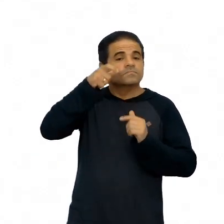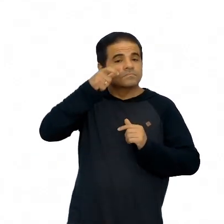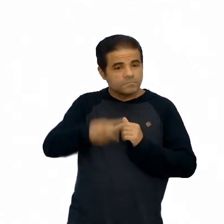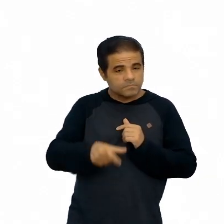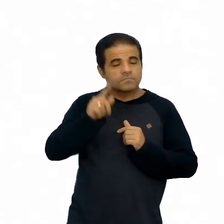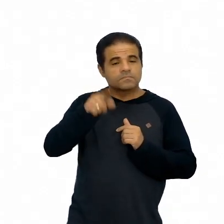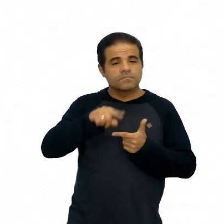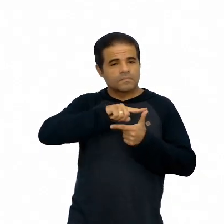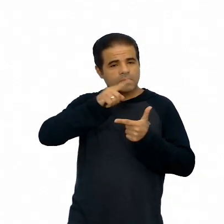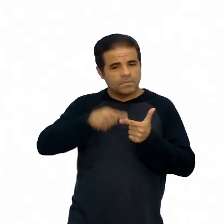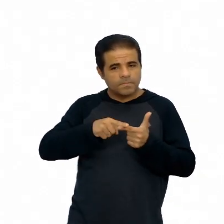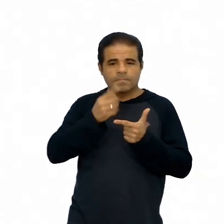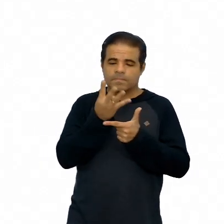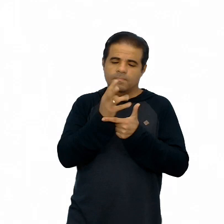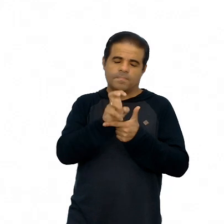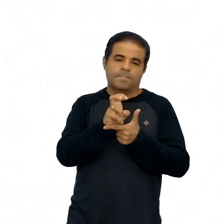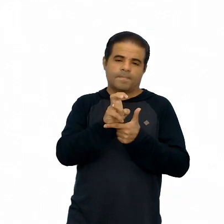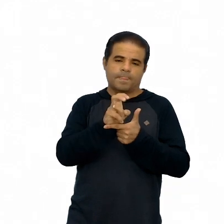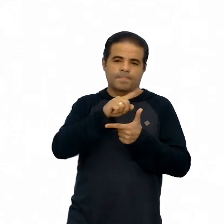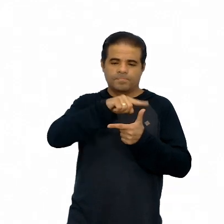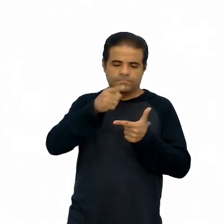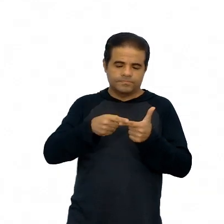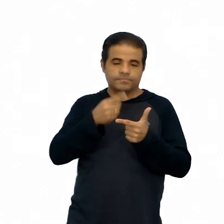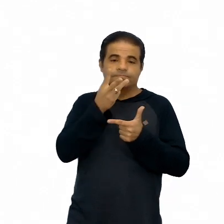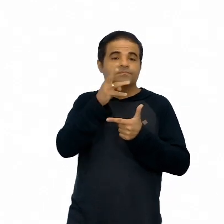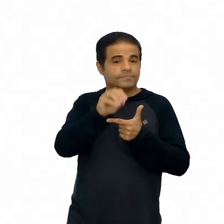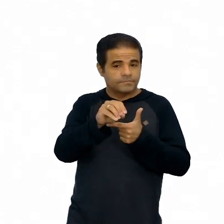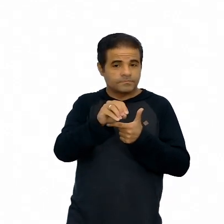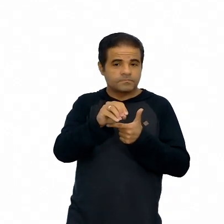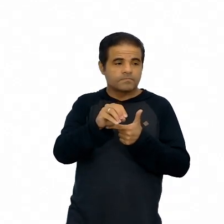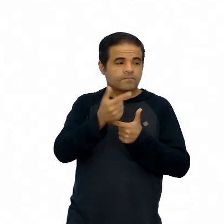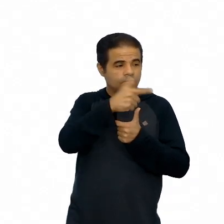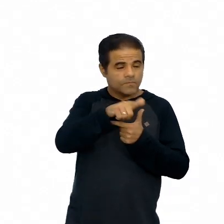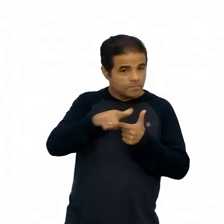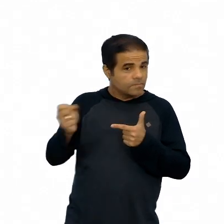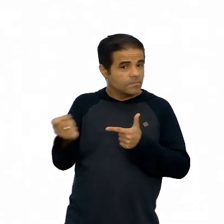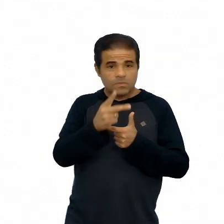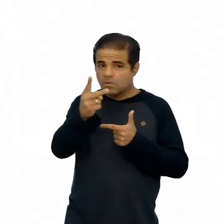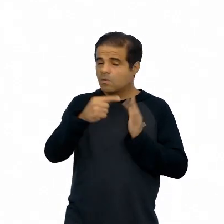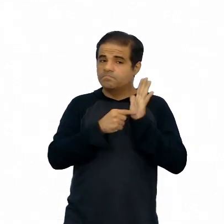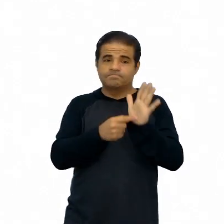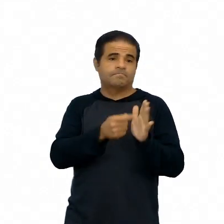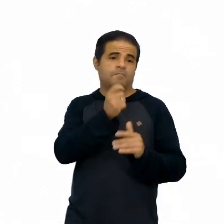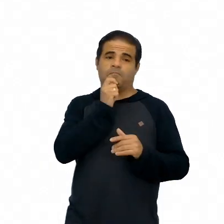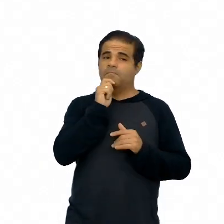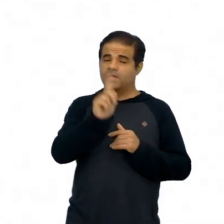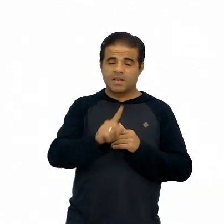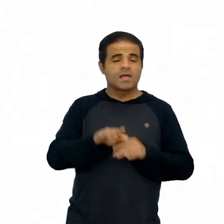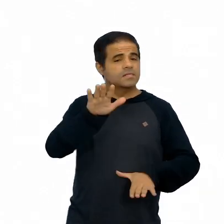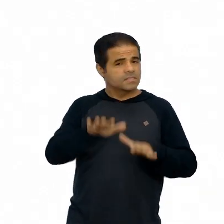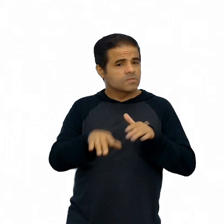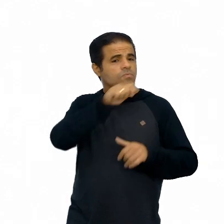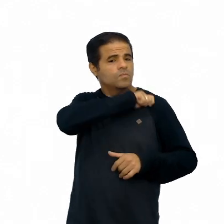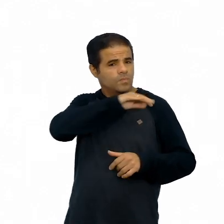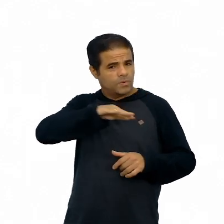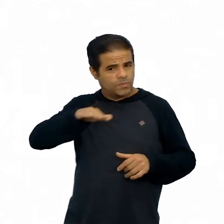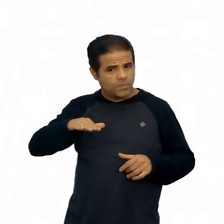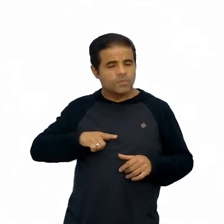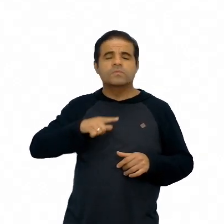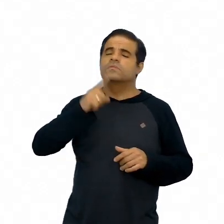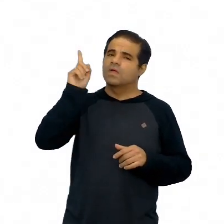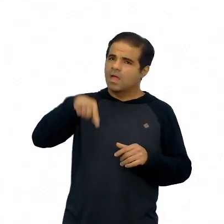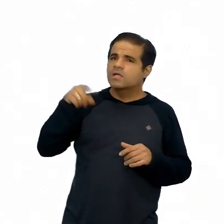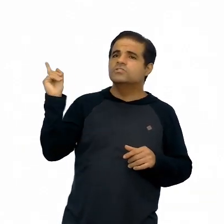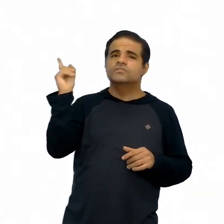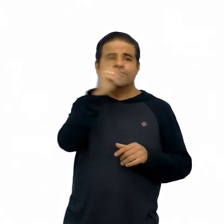observar, é um ângulo de 45 e um ângulo de 30. Os outros valores não aparecem. Então, às vezes, o nosso estudante,